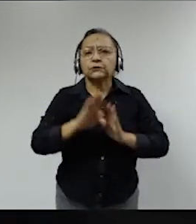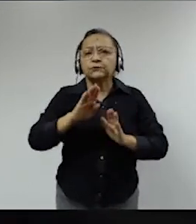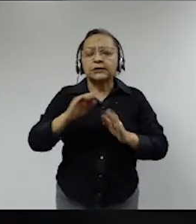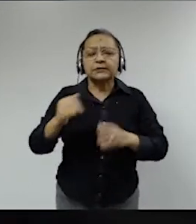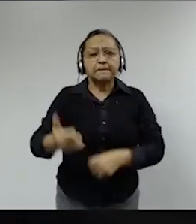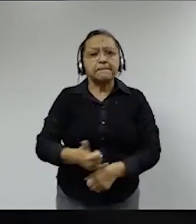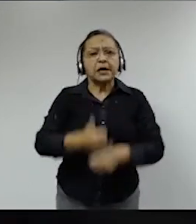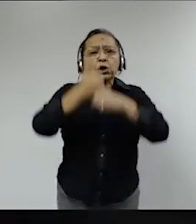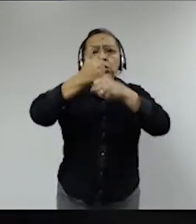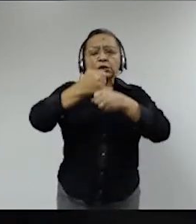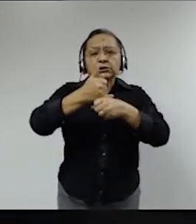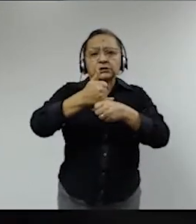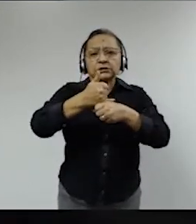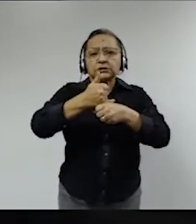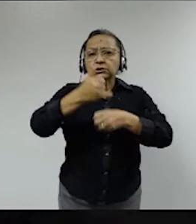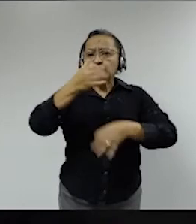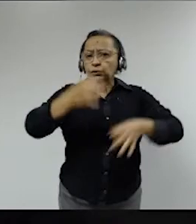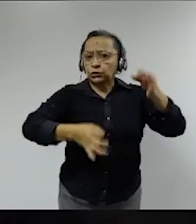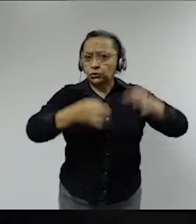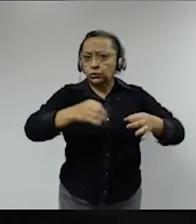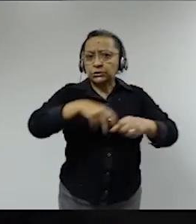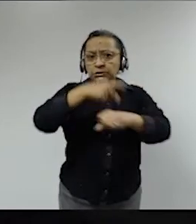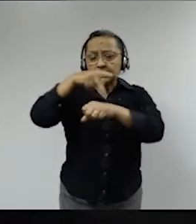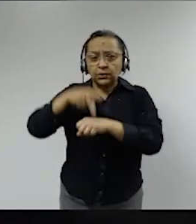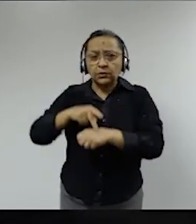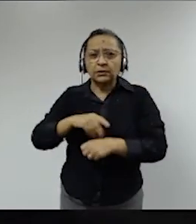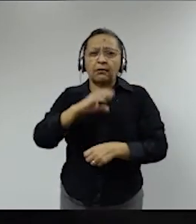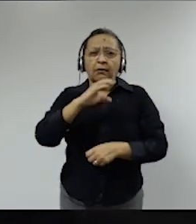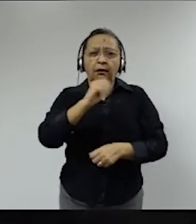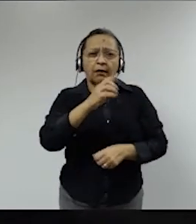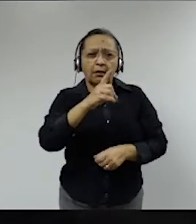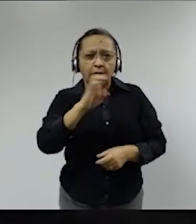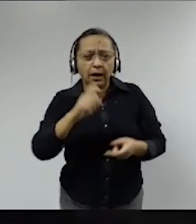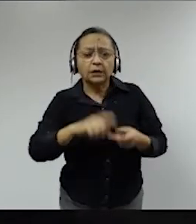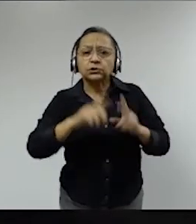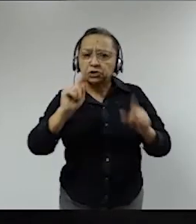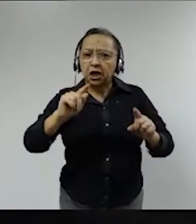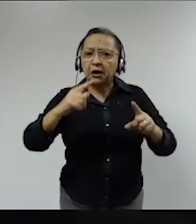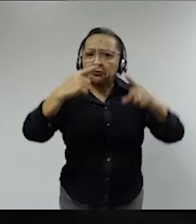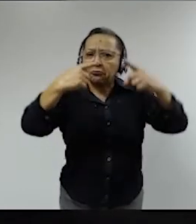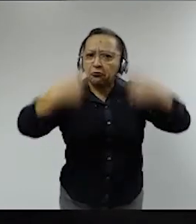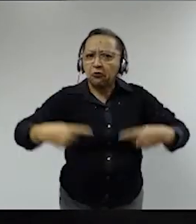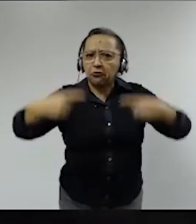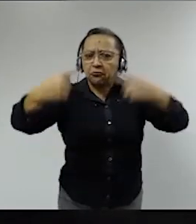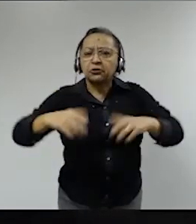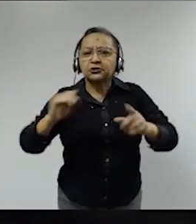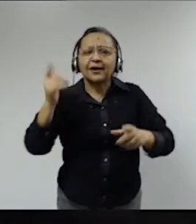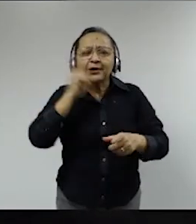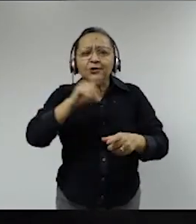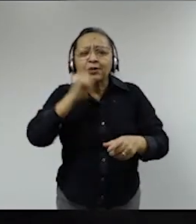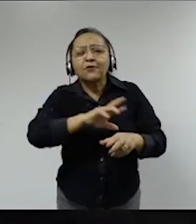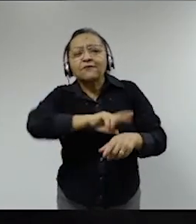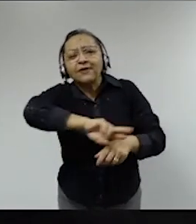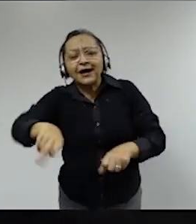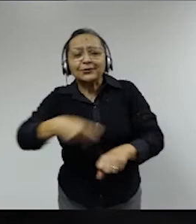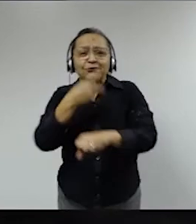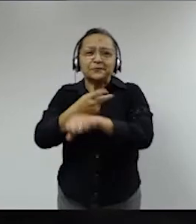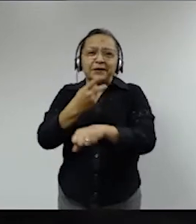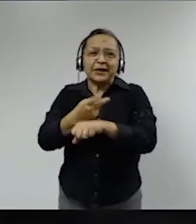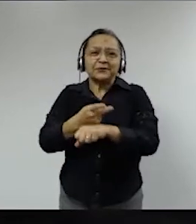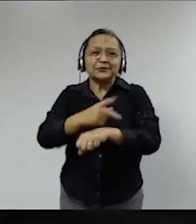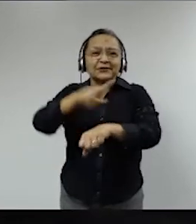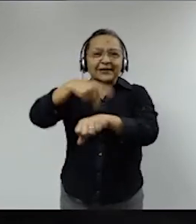jurisdições internacionais. O CAD concorre e já ganhou diversos prêmios internacionais, advogados e